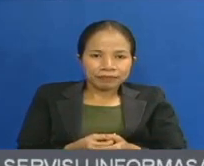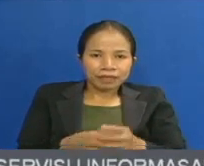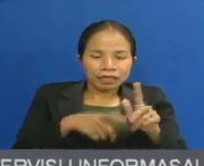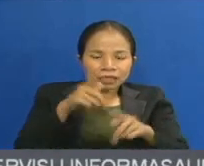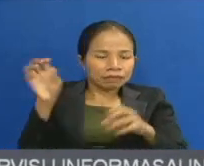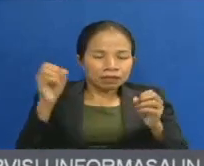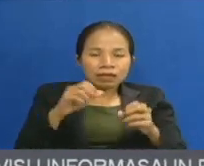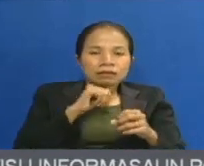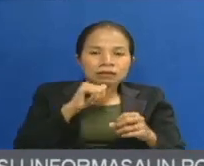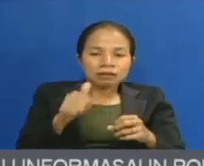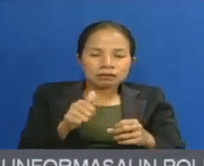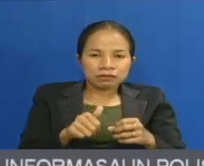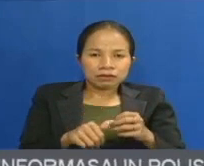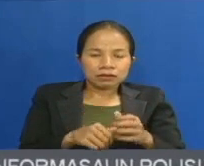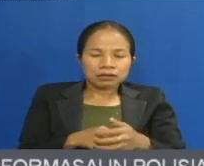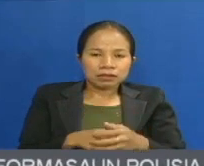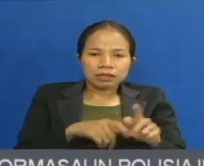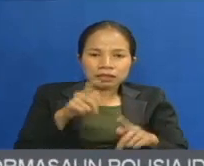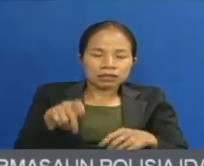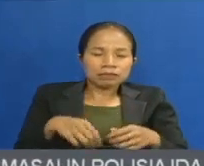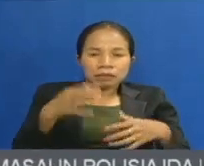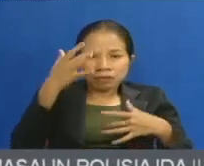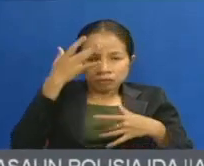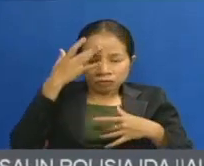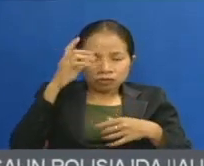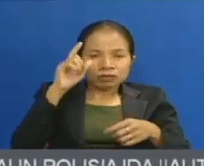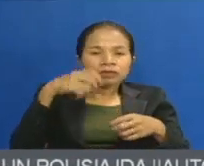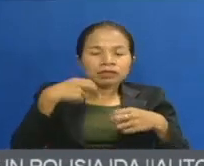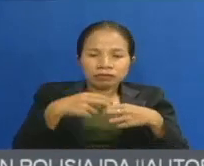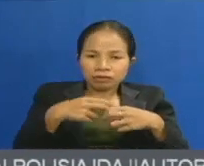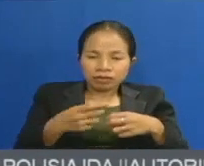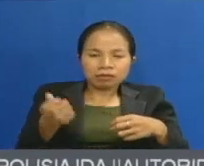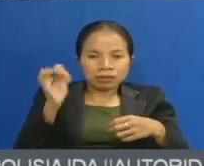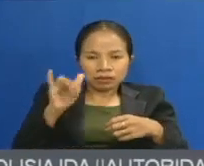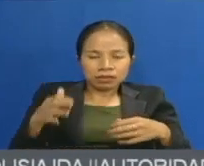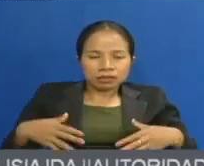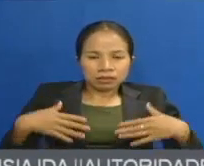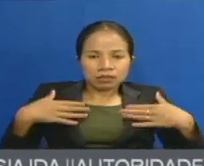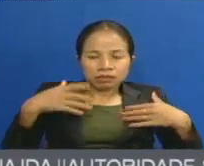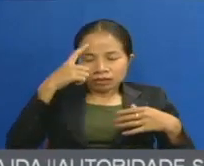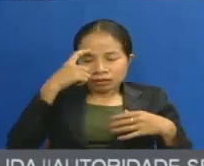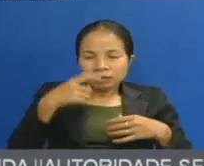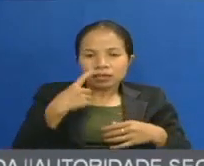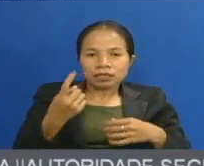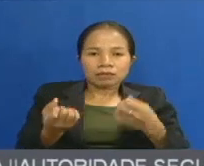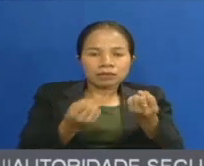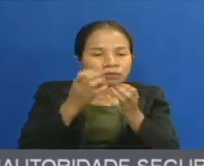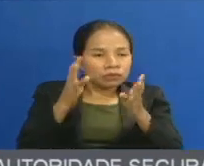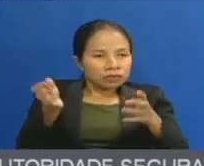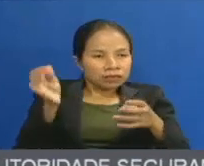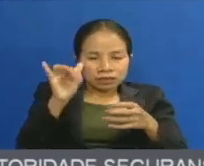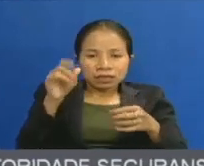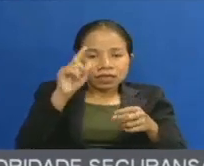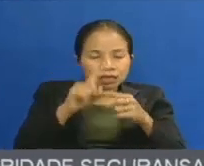gosta, passageiro, se ele mesmo, afeta moras, pelo foi impacto para ser na saúde. Também é um aviso, moço, para o motorista, se ele.